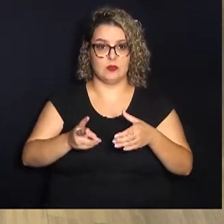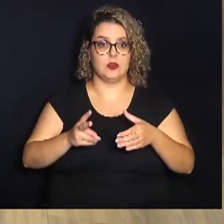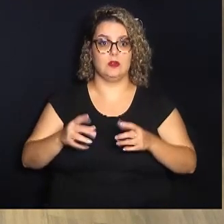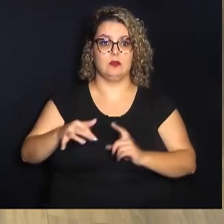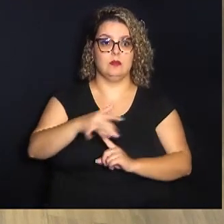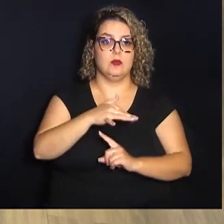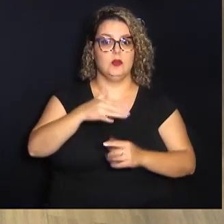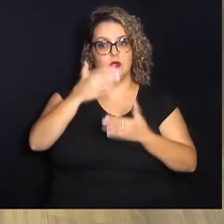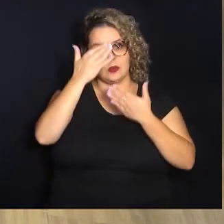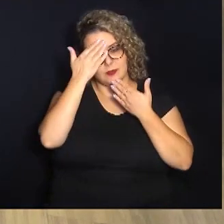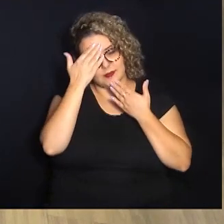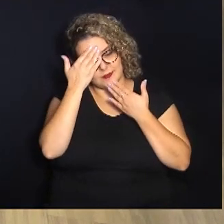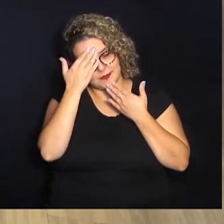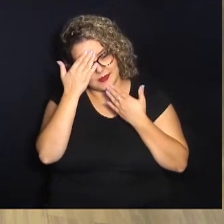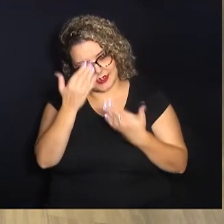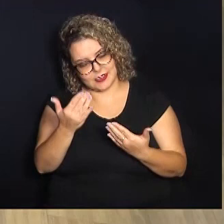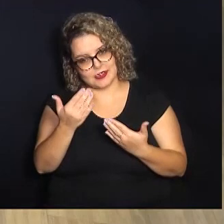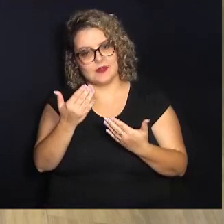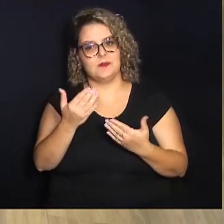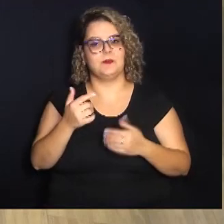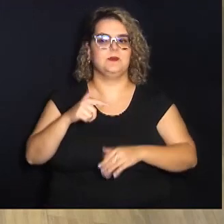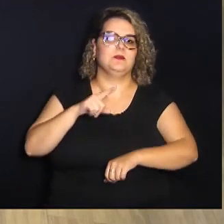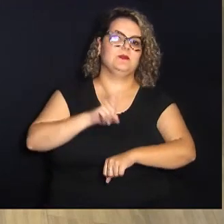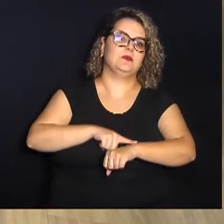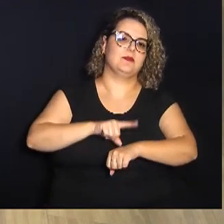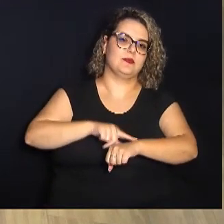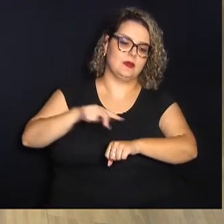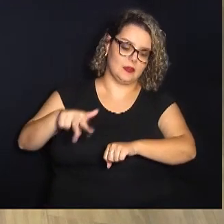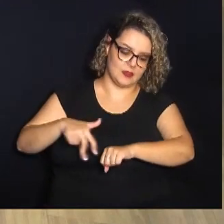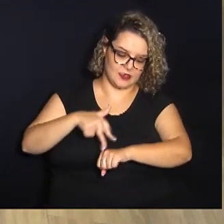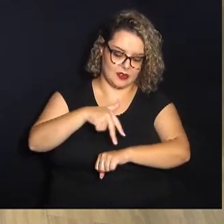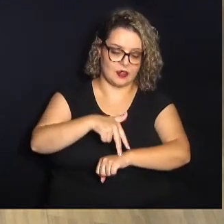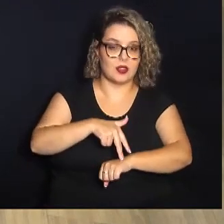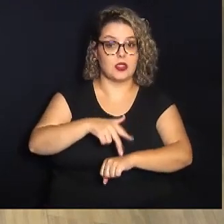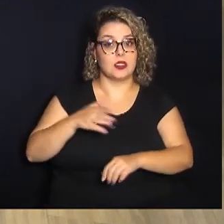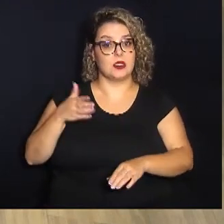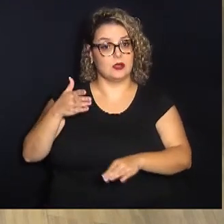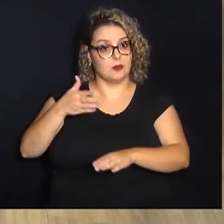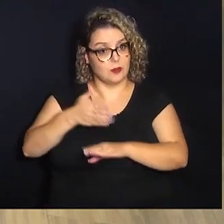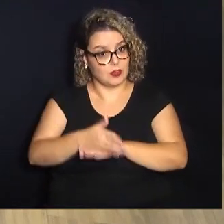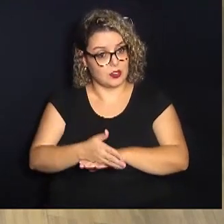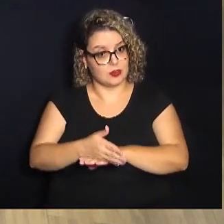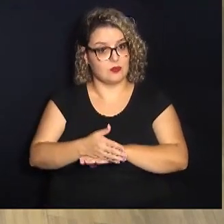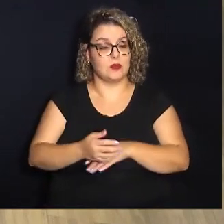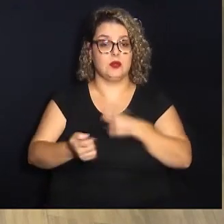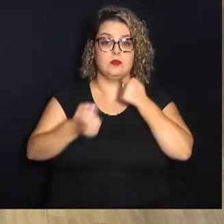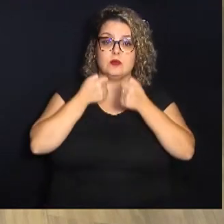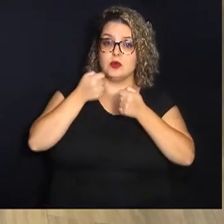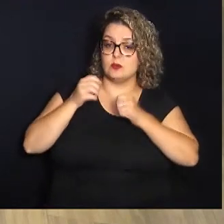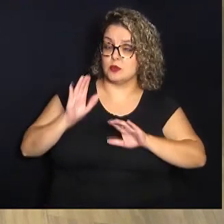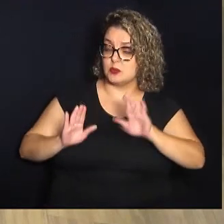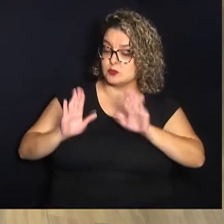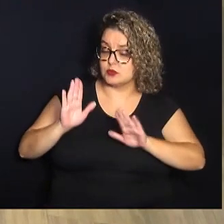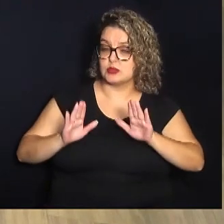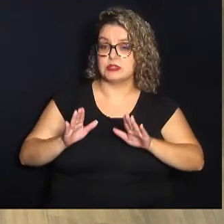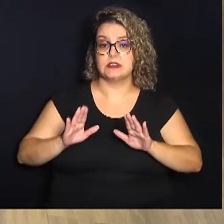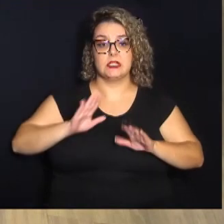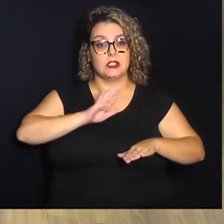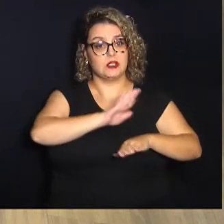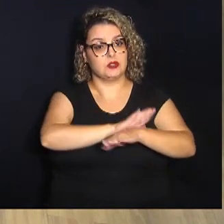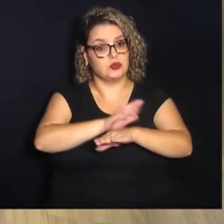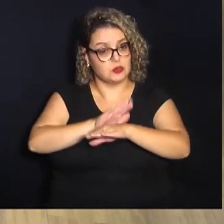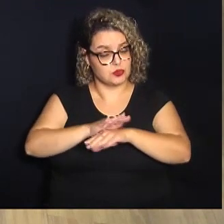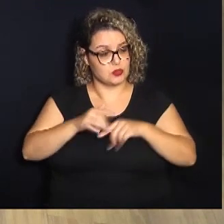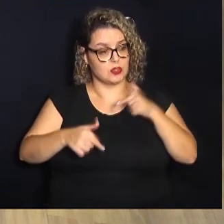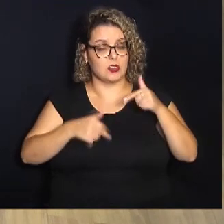Ambiente, muito obrigado pela disponibilidade do seu tempo em ter participado aqui do Questão de Ordem, ter contribuído com o trabalho